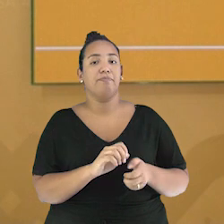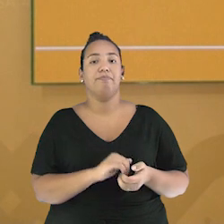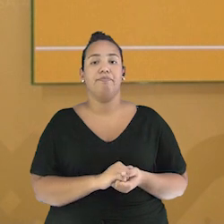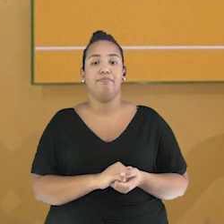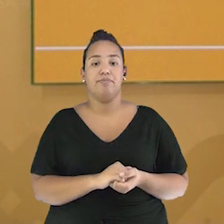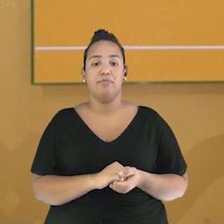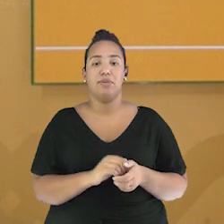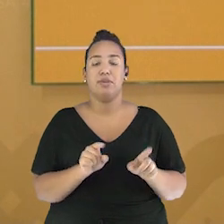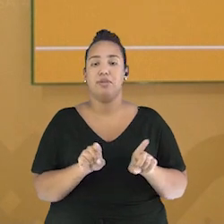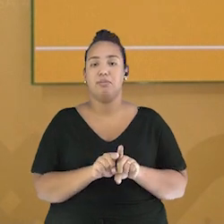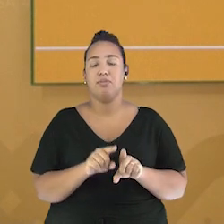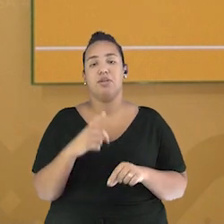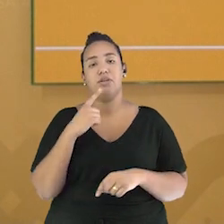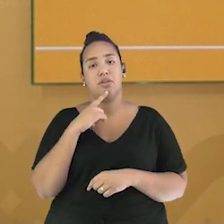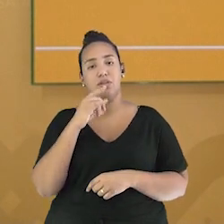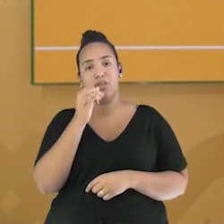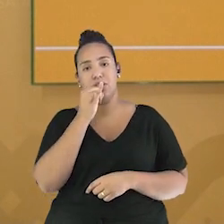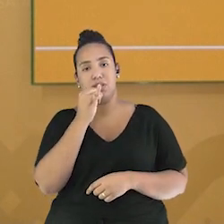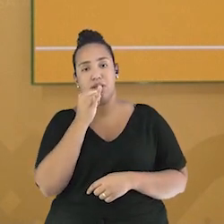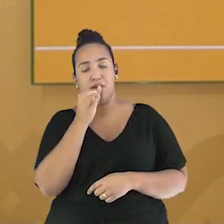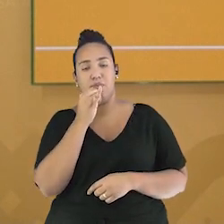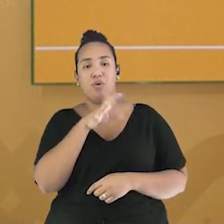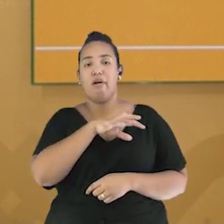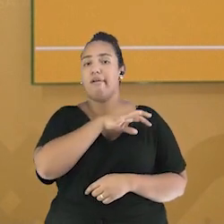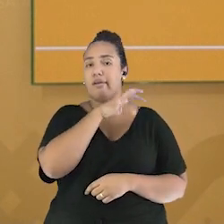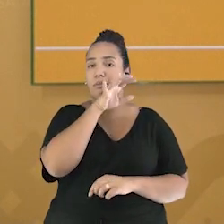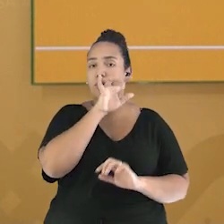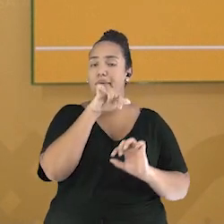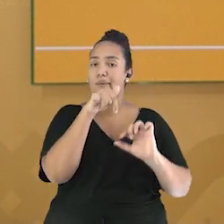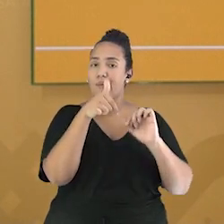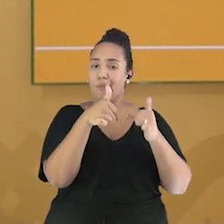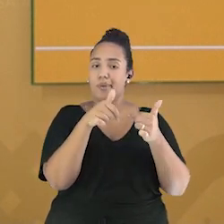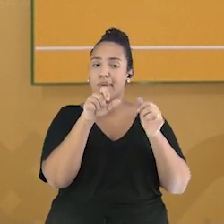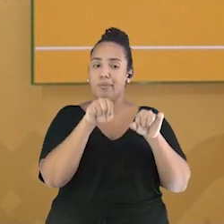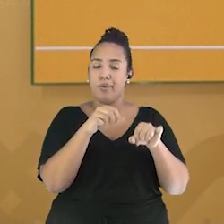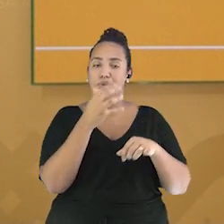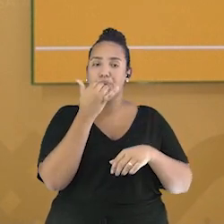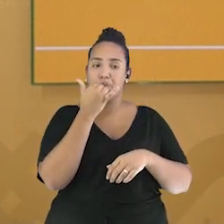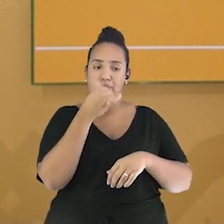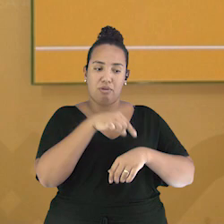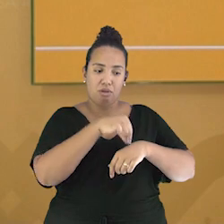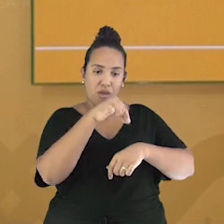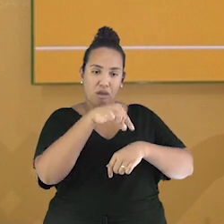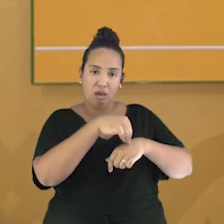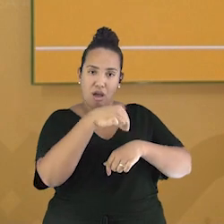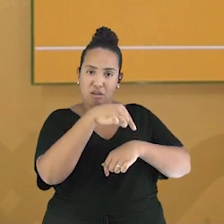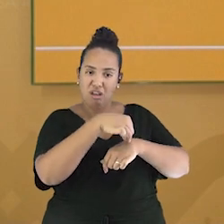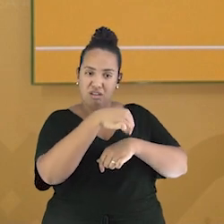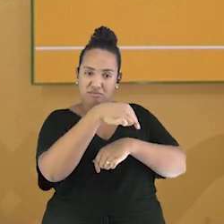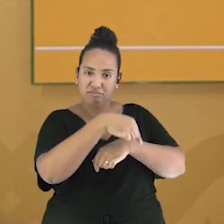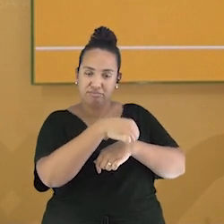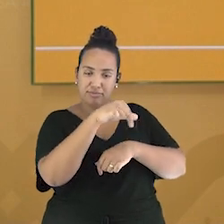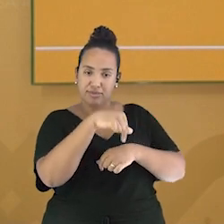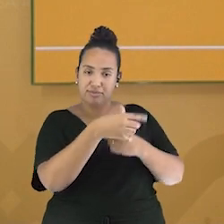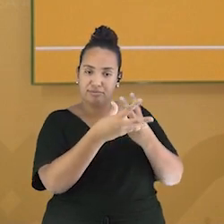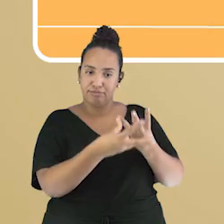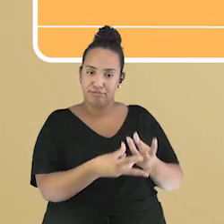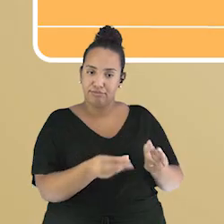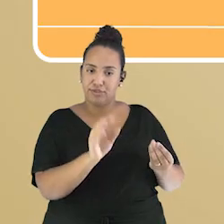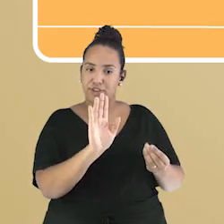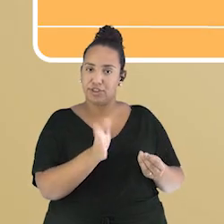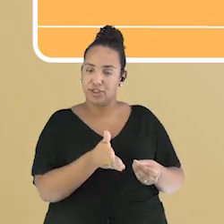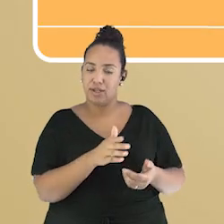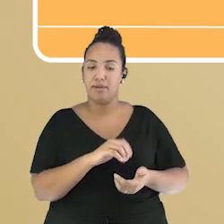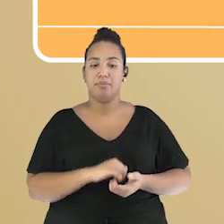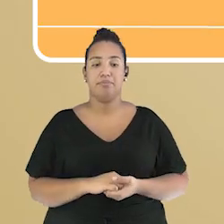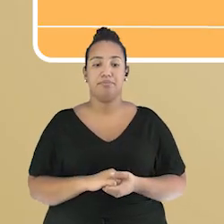ser abutres, urubus ou outros animais que se alimentam da carniça, ou seja, da carne decomposta.